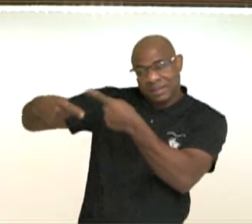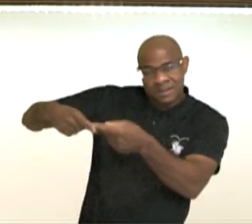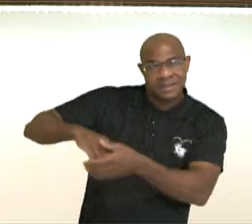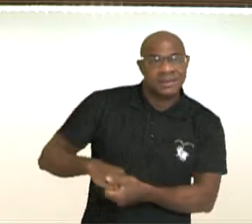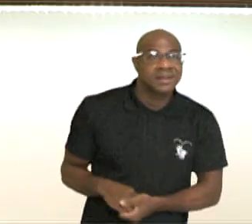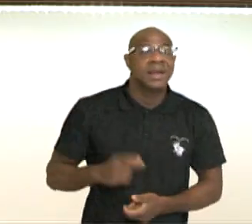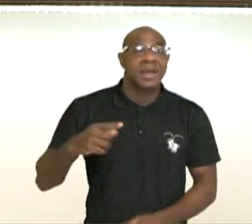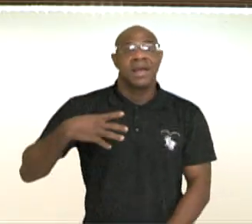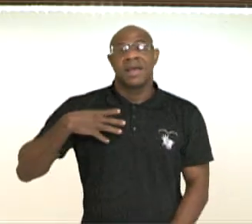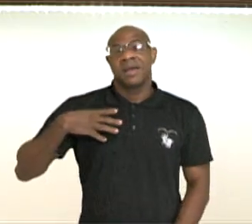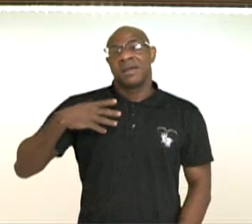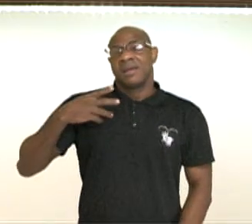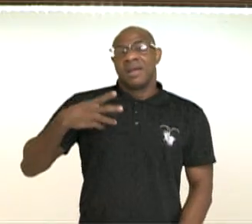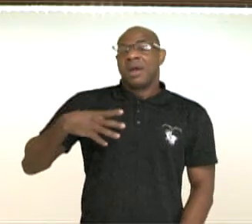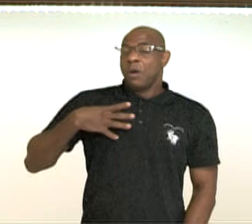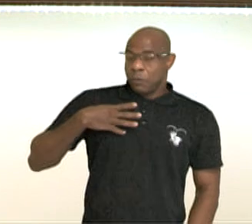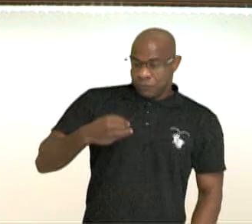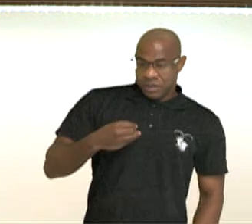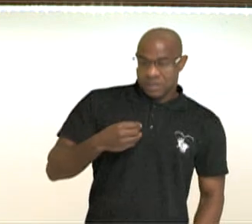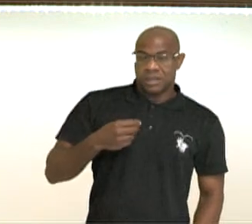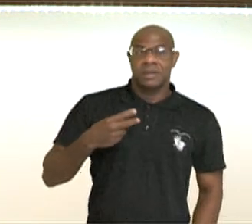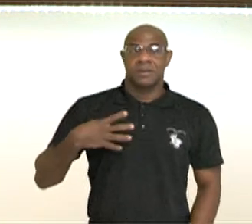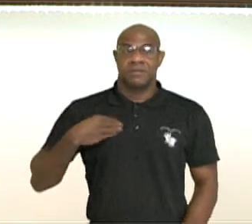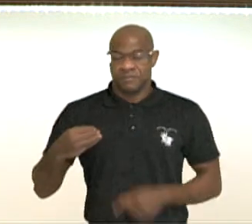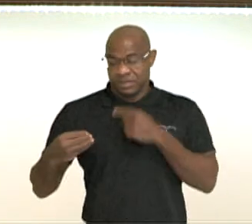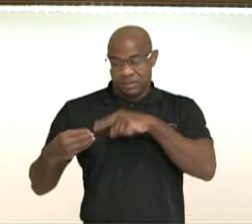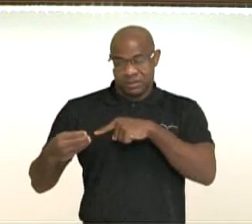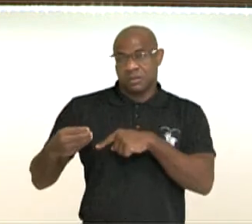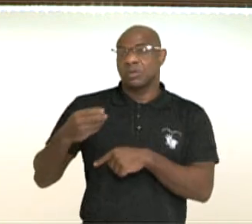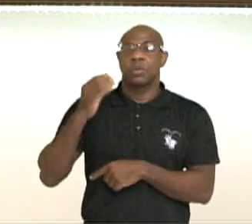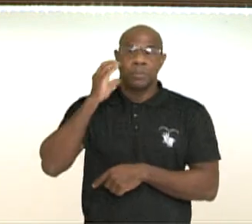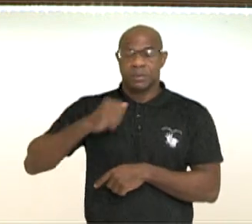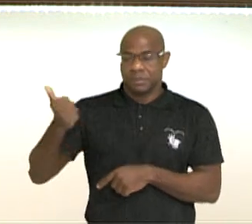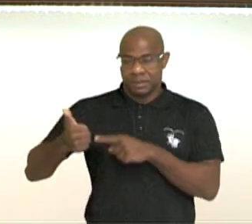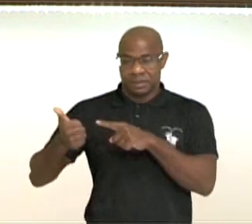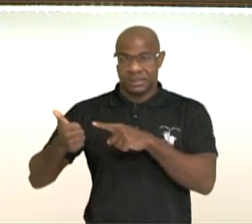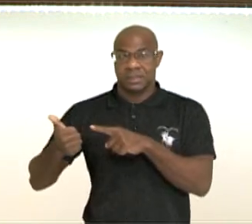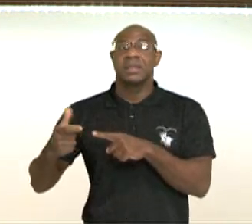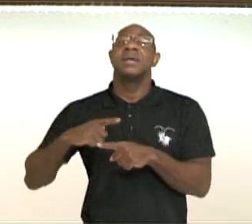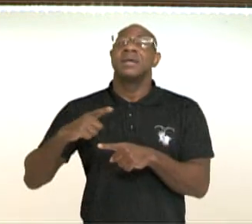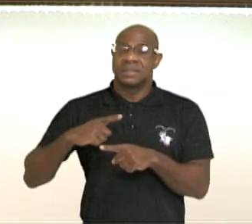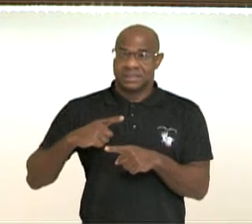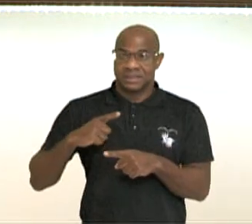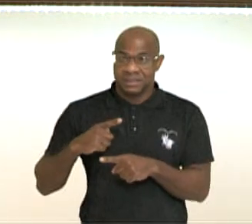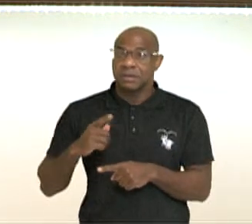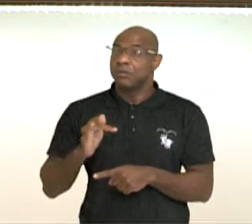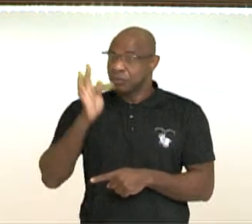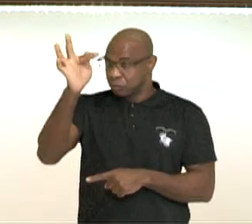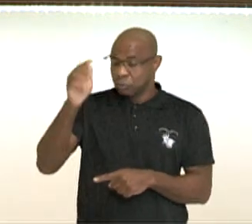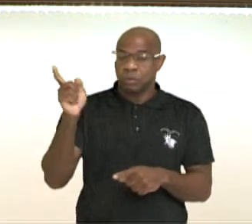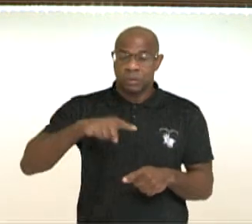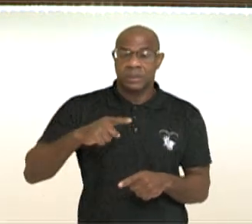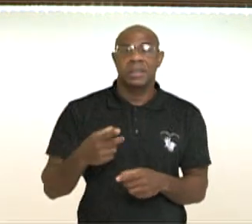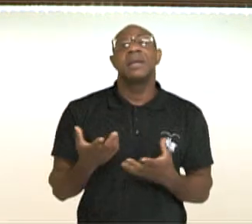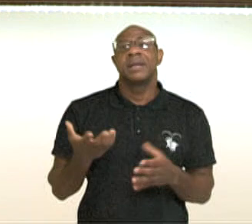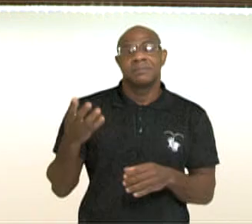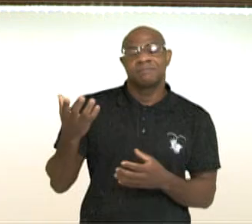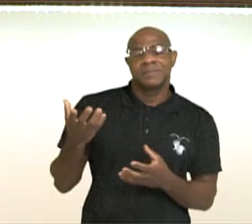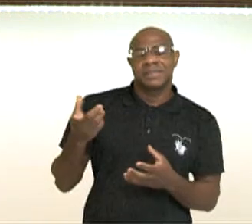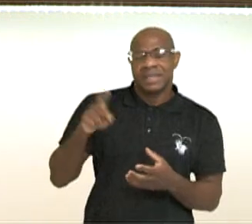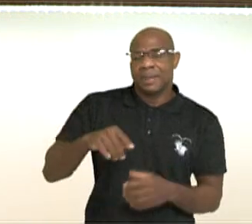seria o filho de Dom Pedro I que assumiria um possível segundo reinado. O país era dividido